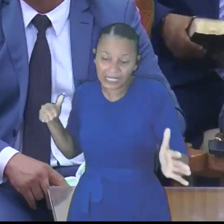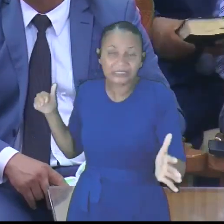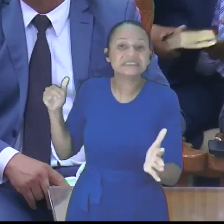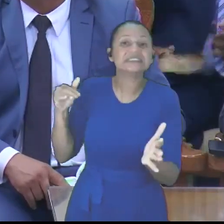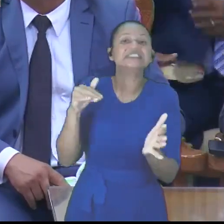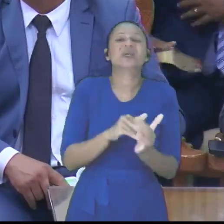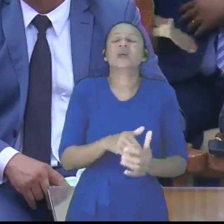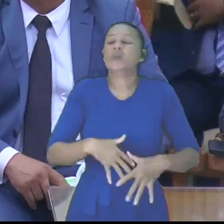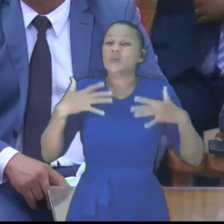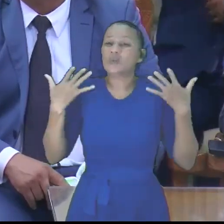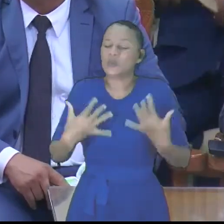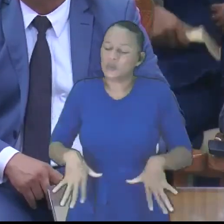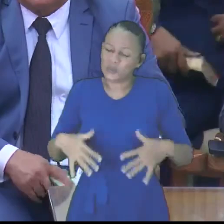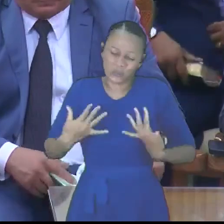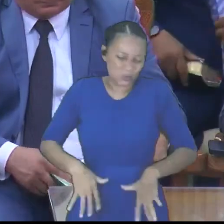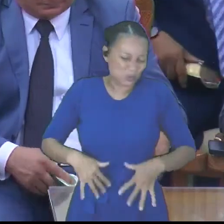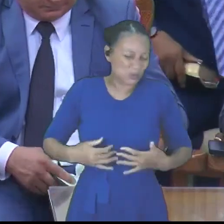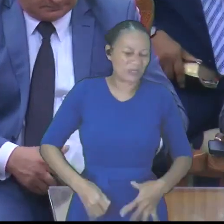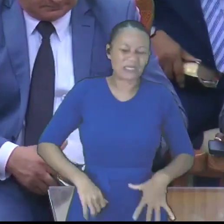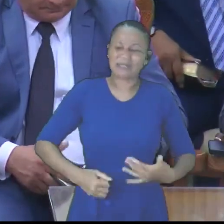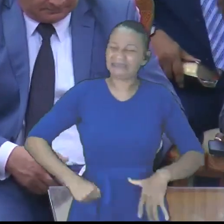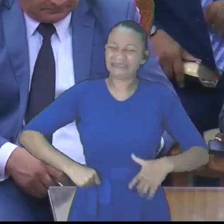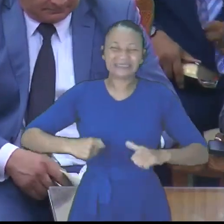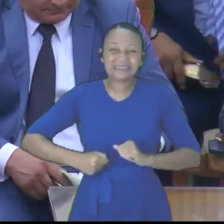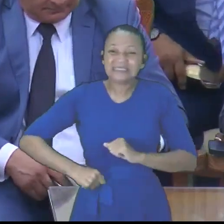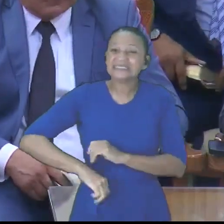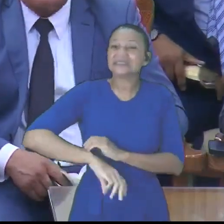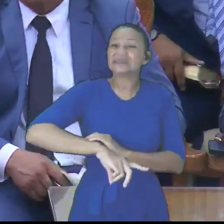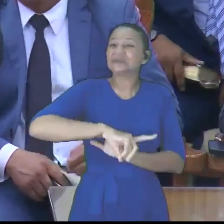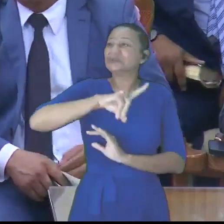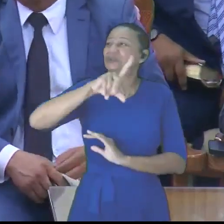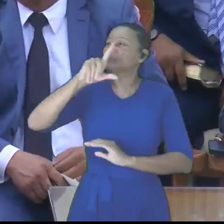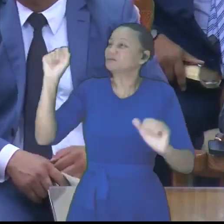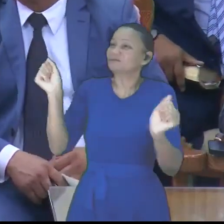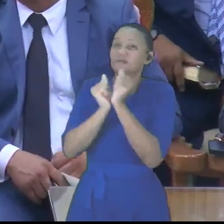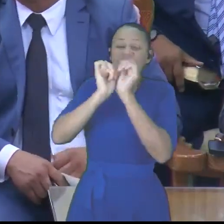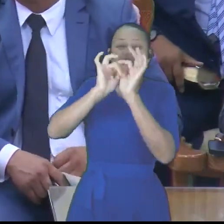venha o grande e glorioso dia do Senhor.